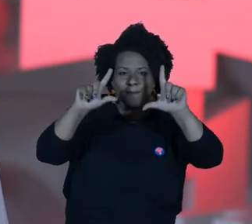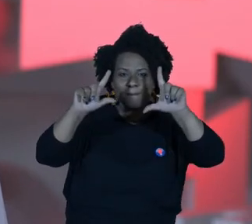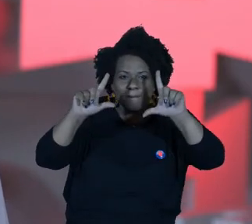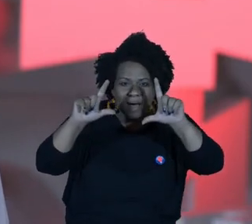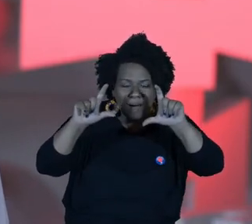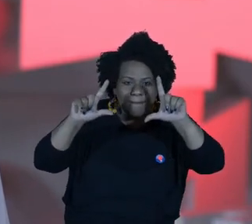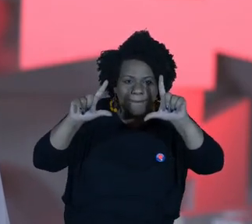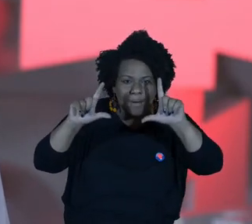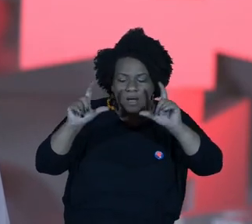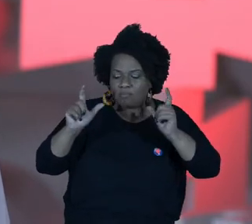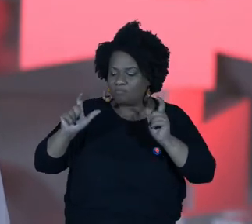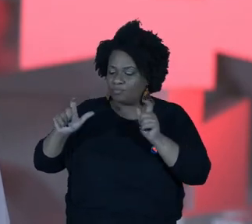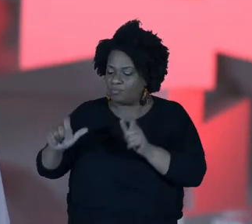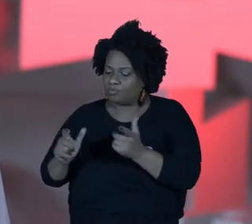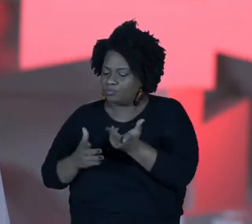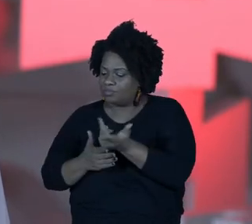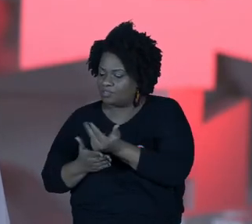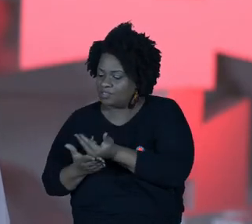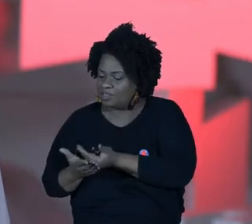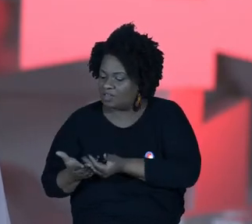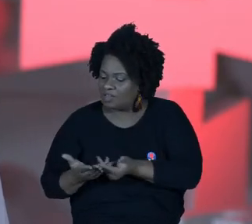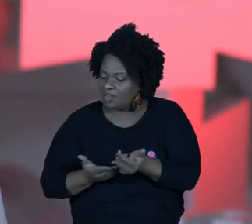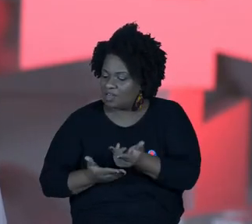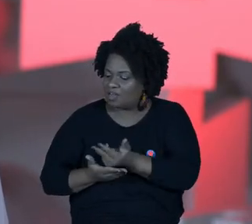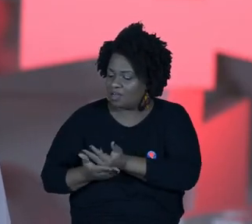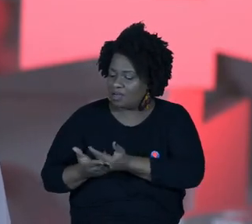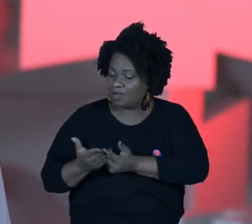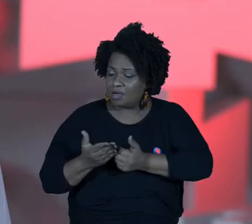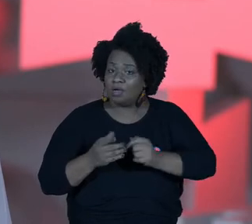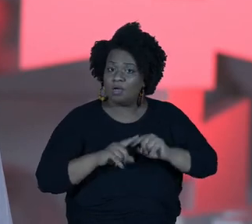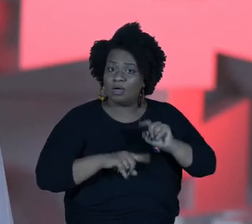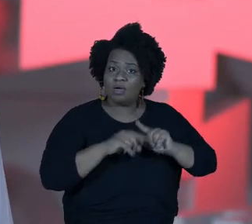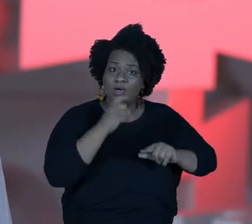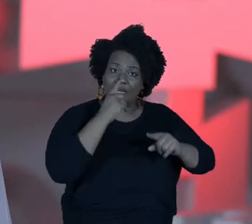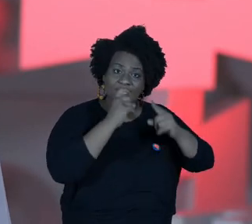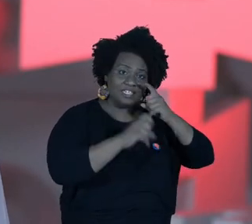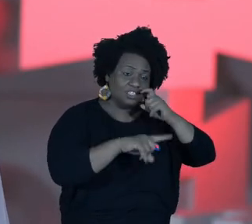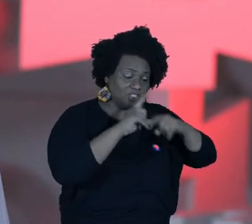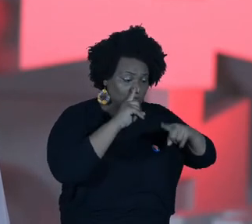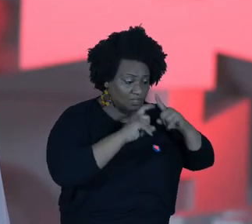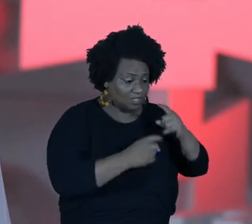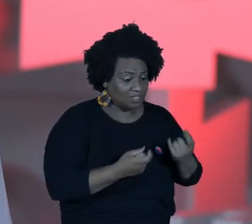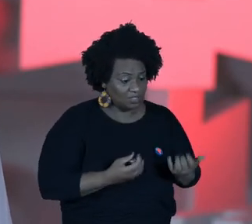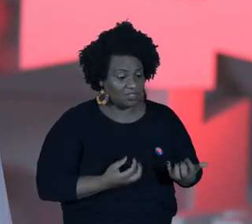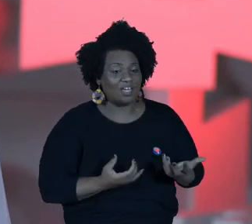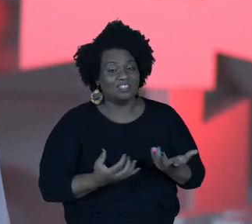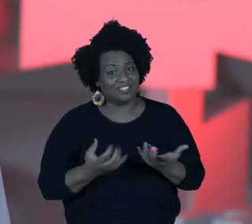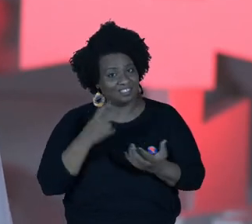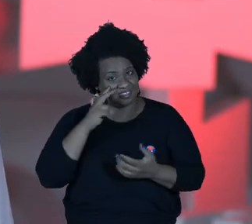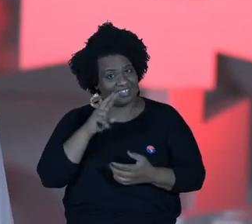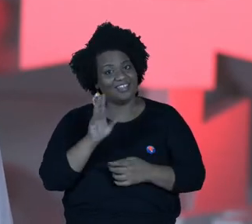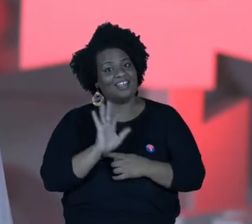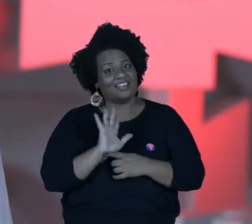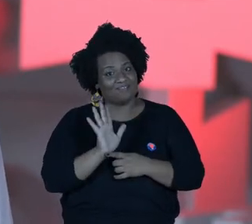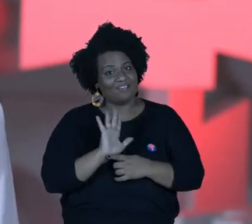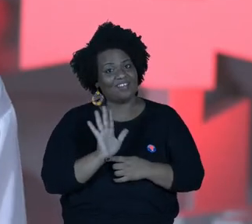e compõe a obra com lixo lá do Jardim Gramacho. A gente vê isso no filme.